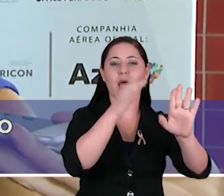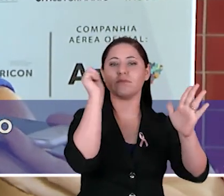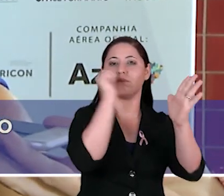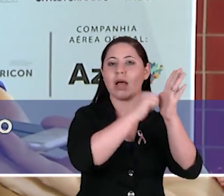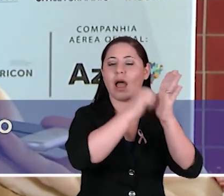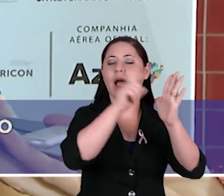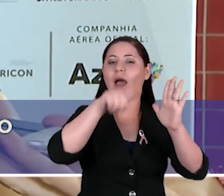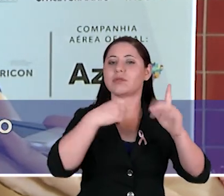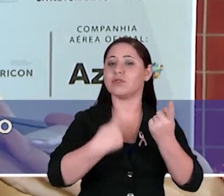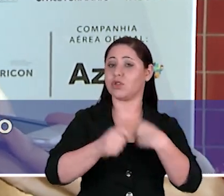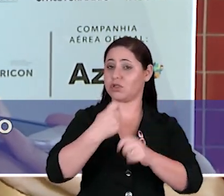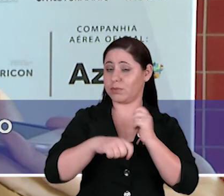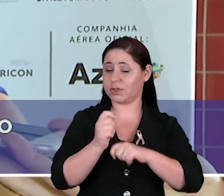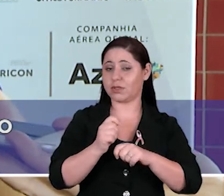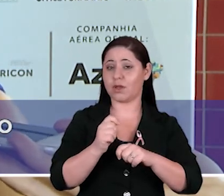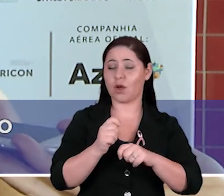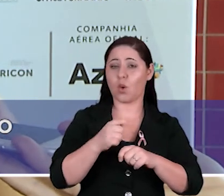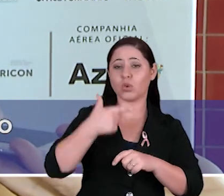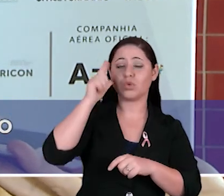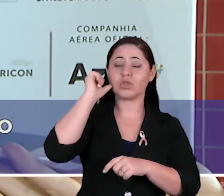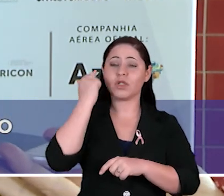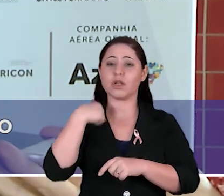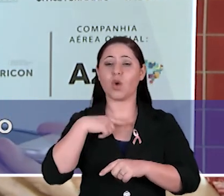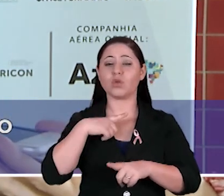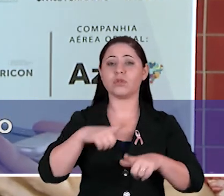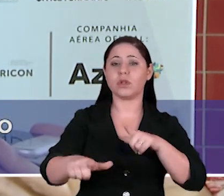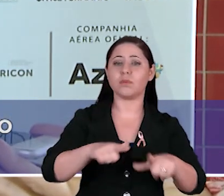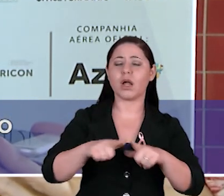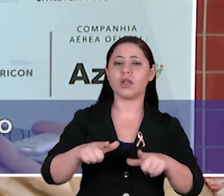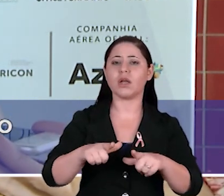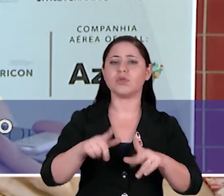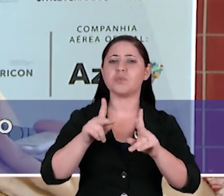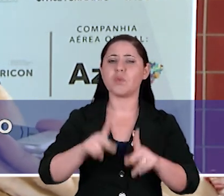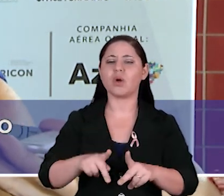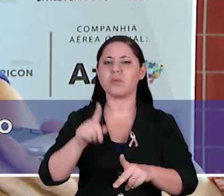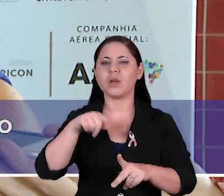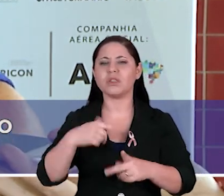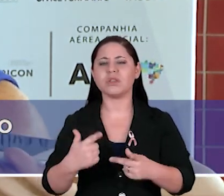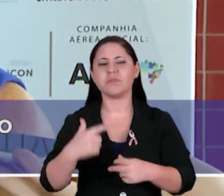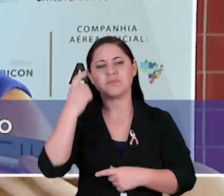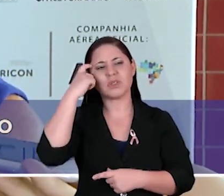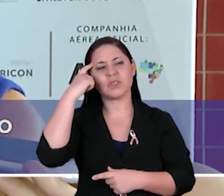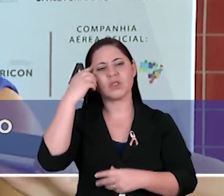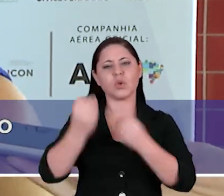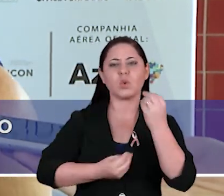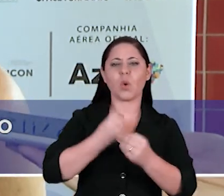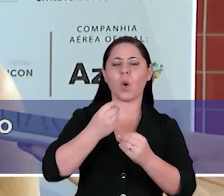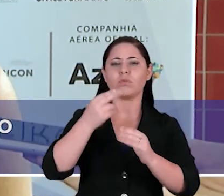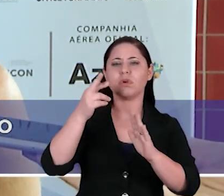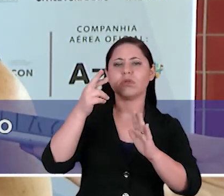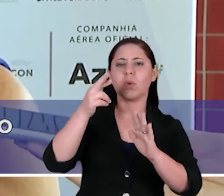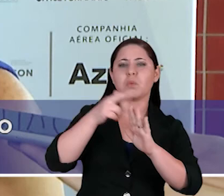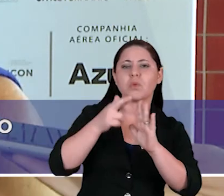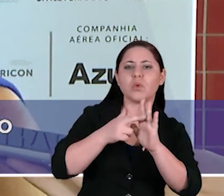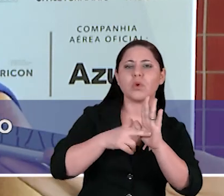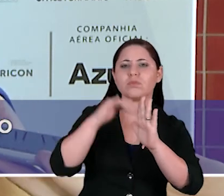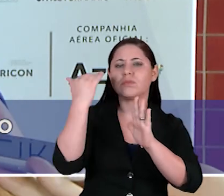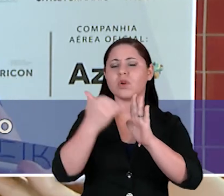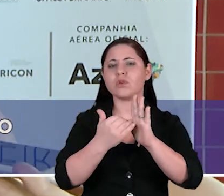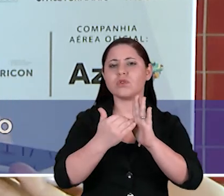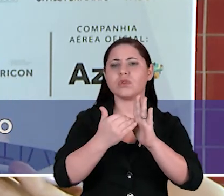primeira porta onde os problemas batem é da administração. Outro dia eu estava lá num órgão público e o pessoal estava pensando sobre